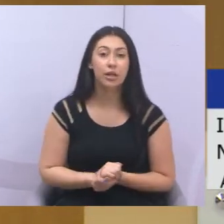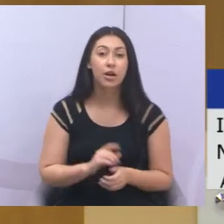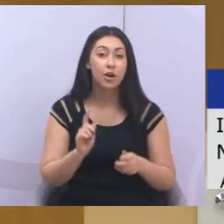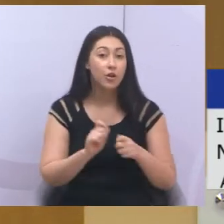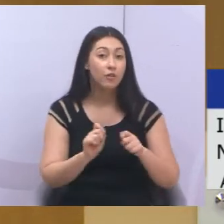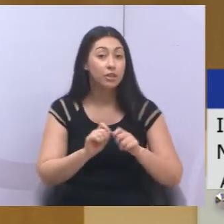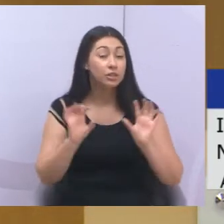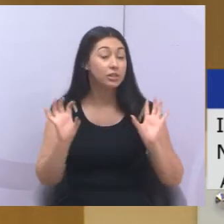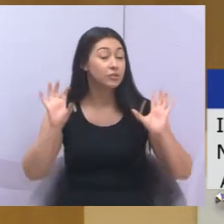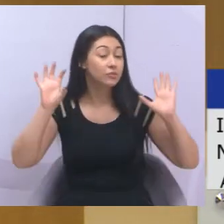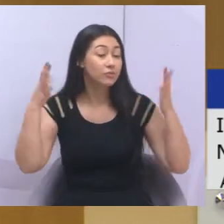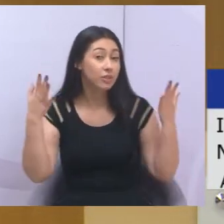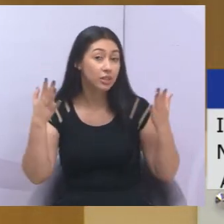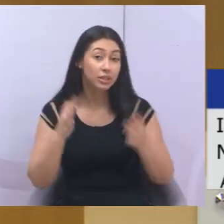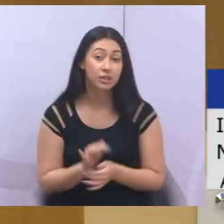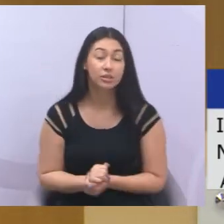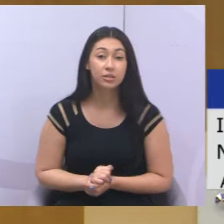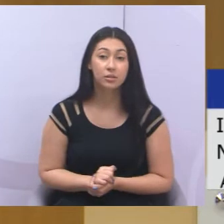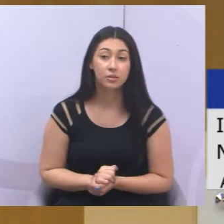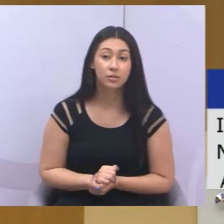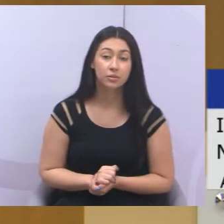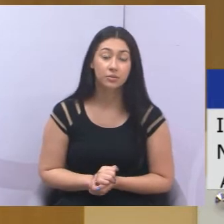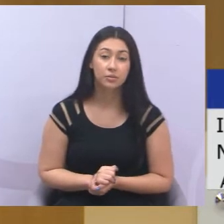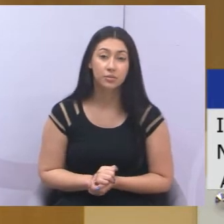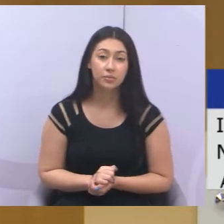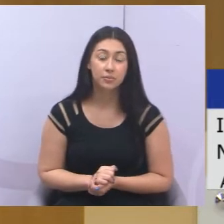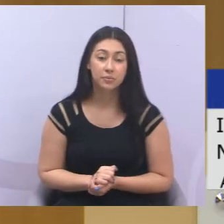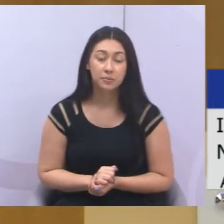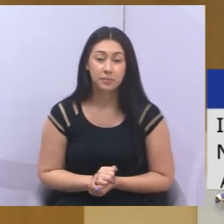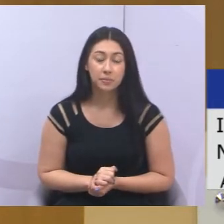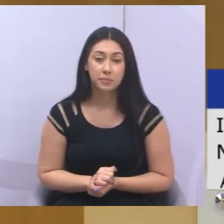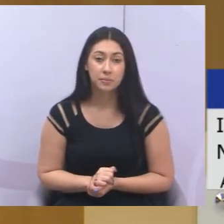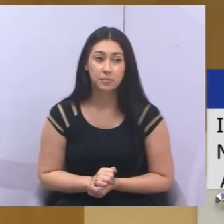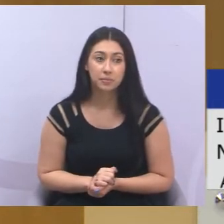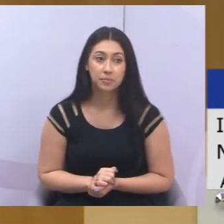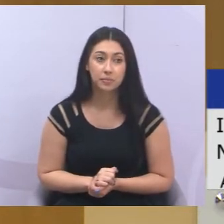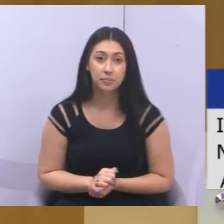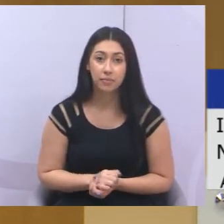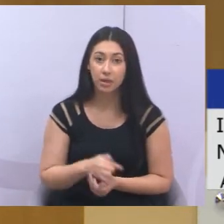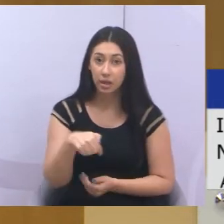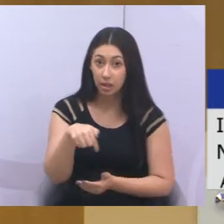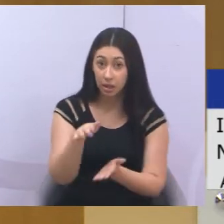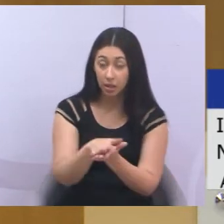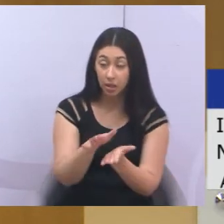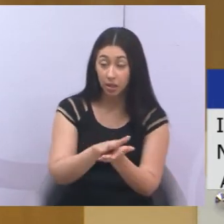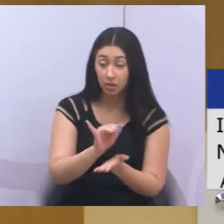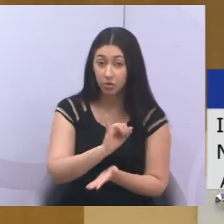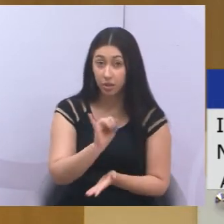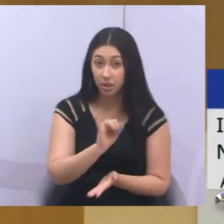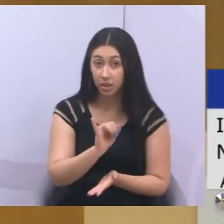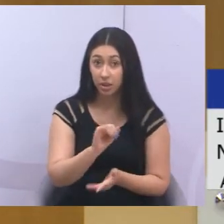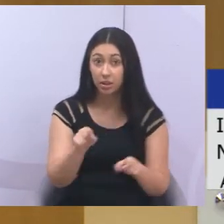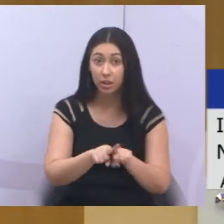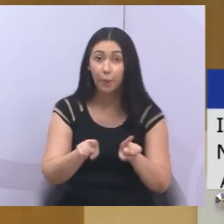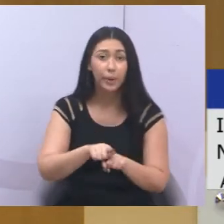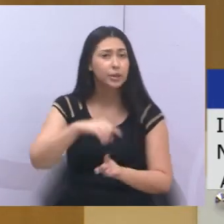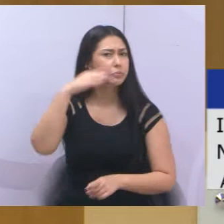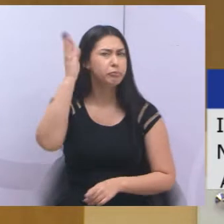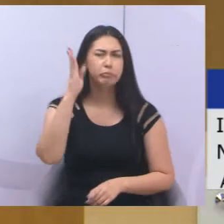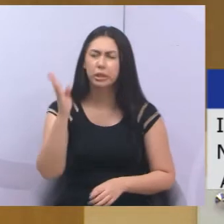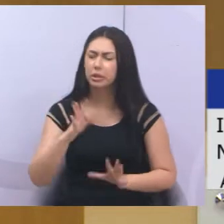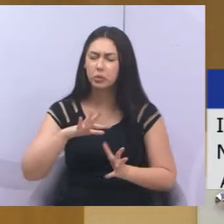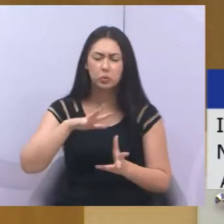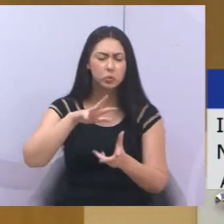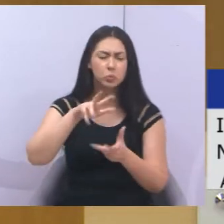na praça para cuidar daquelas crianças. Na cidade de Jacareí, no país e no mundo,